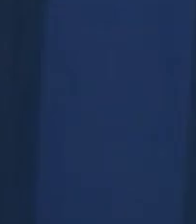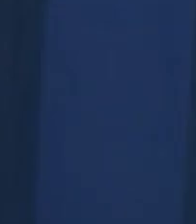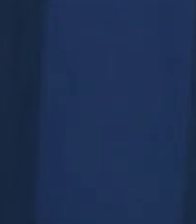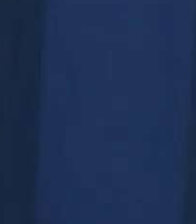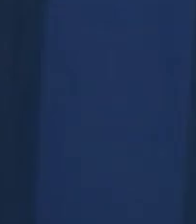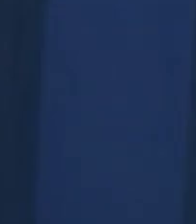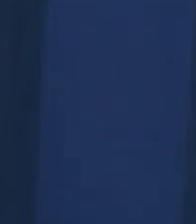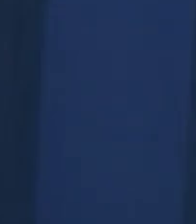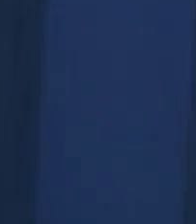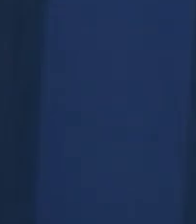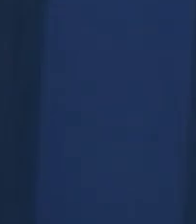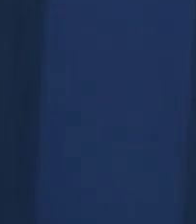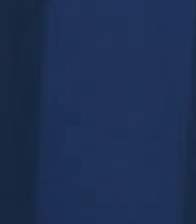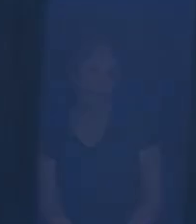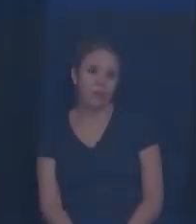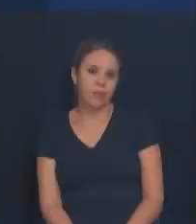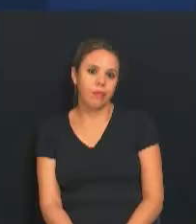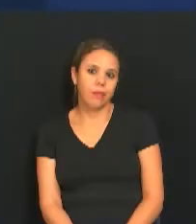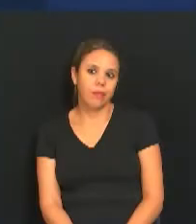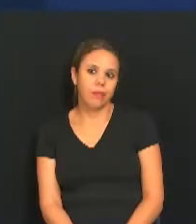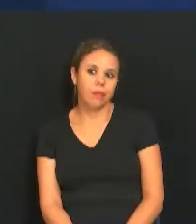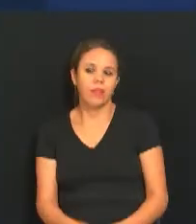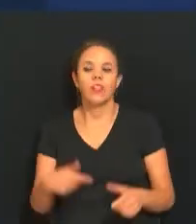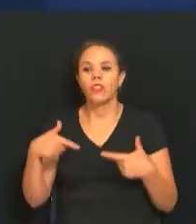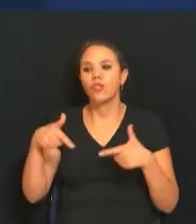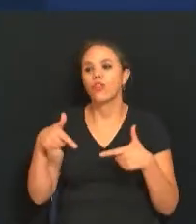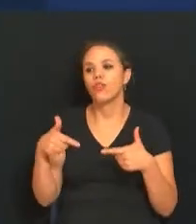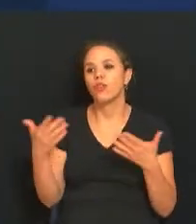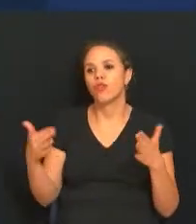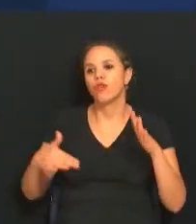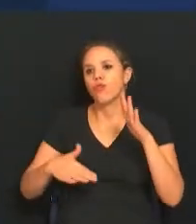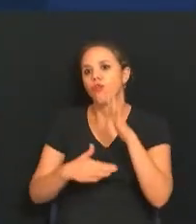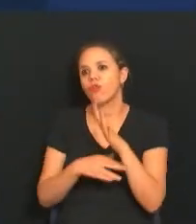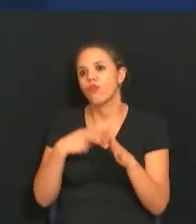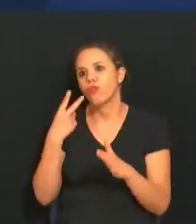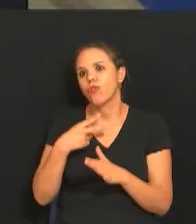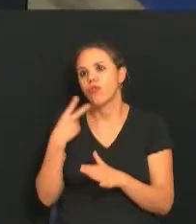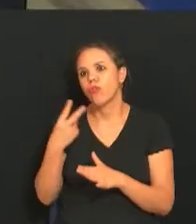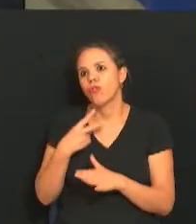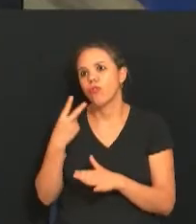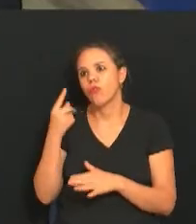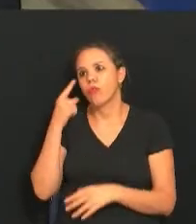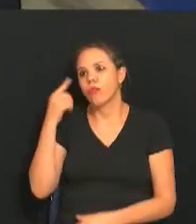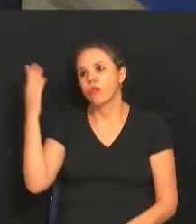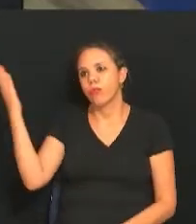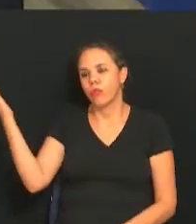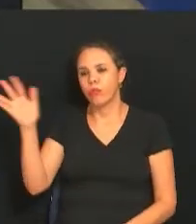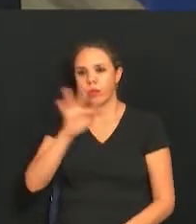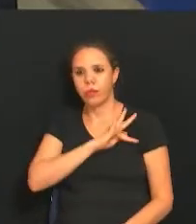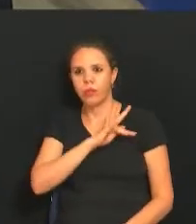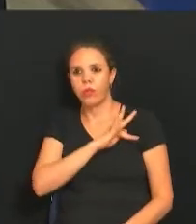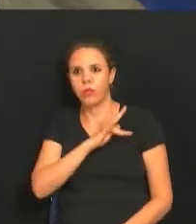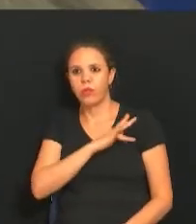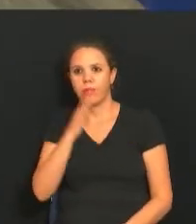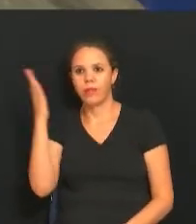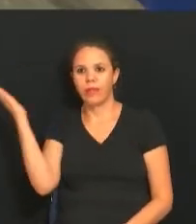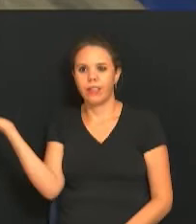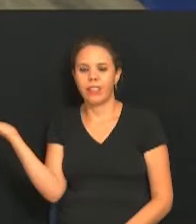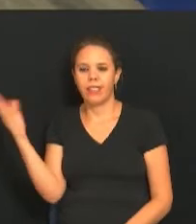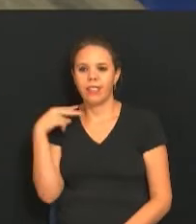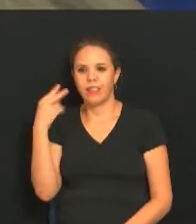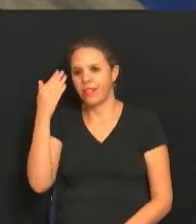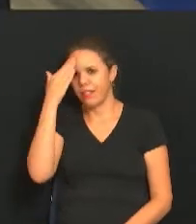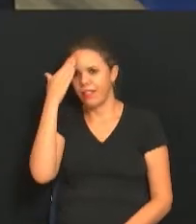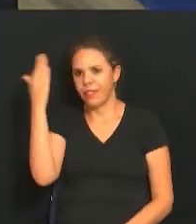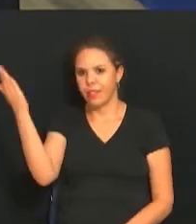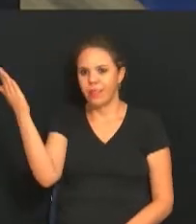E agora é a vez da gente saber como estão os trabalhos legislativos do vereador, olha só que está aqui comigo, Fernando Mendes. Vereador, muito